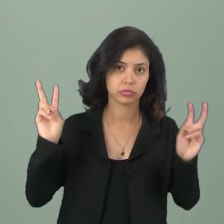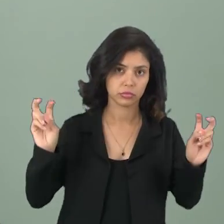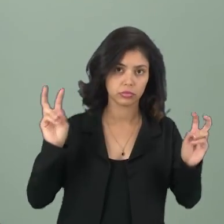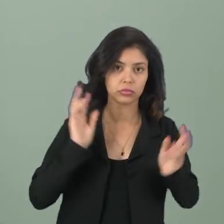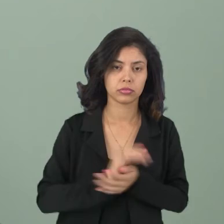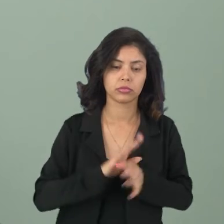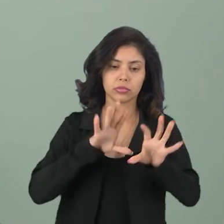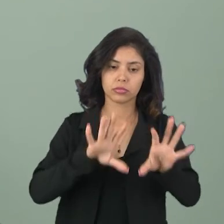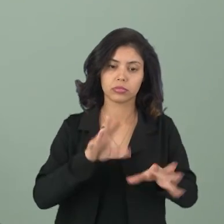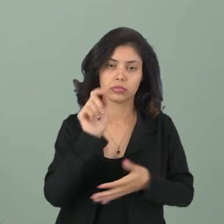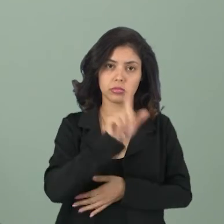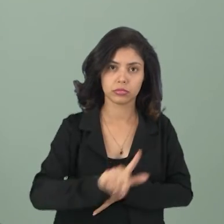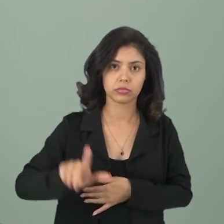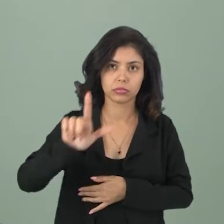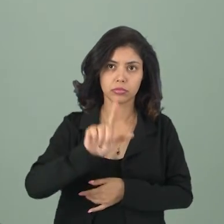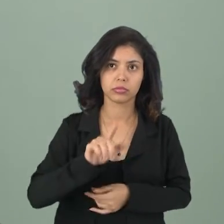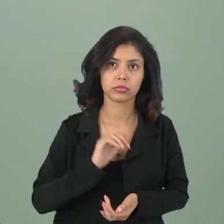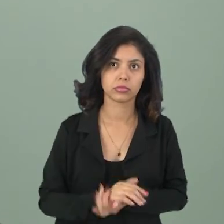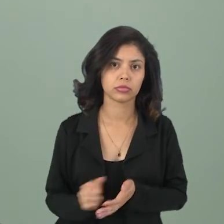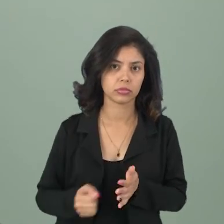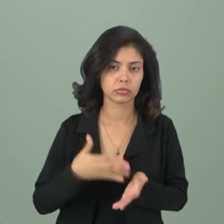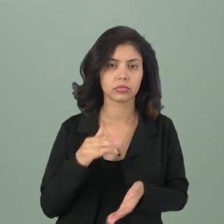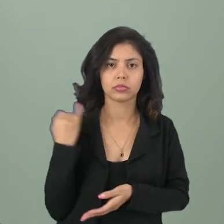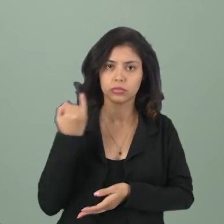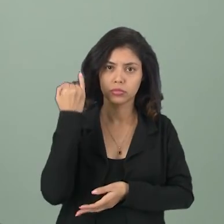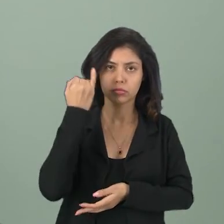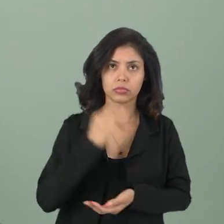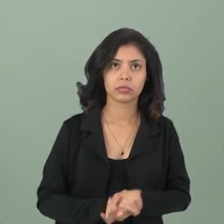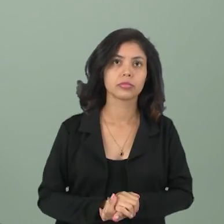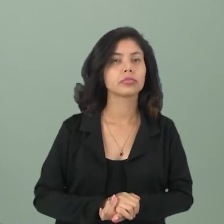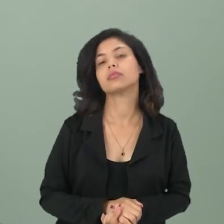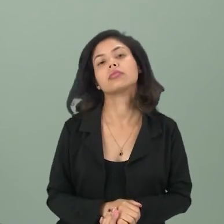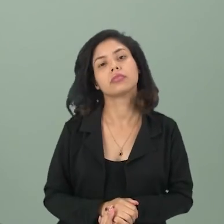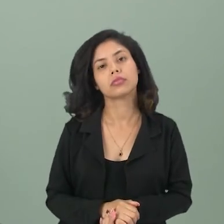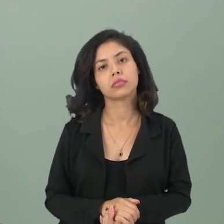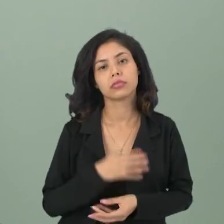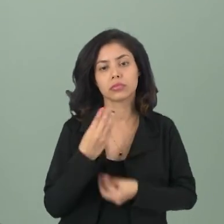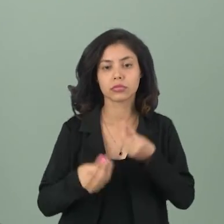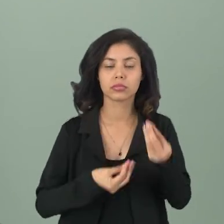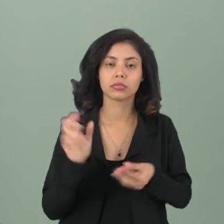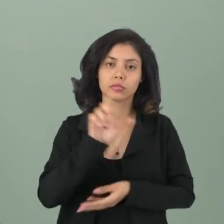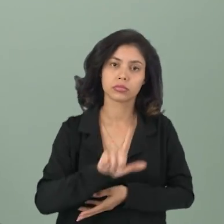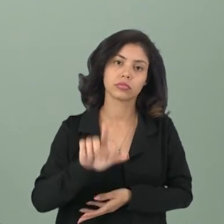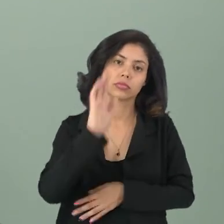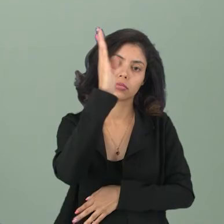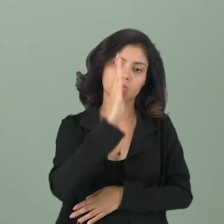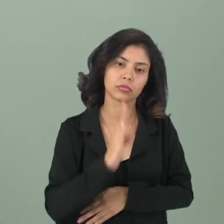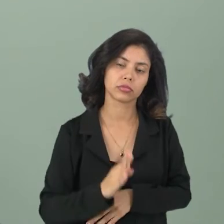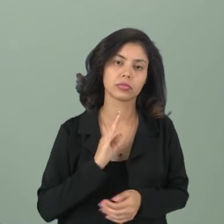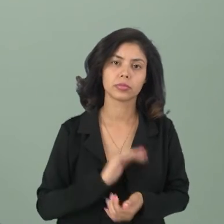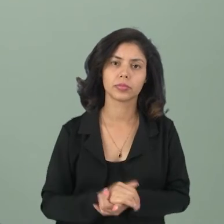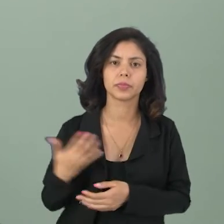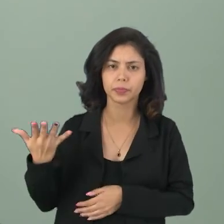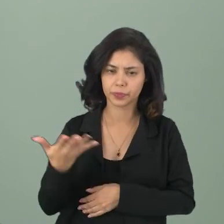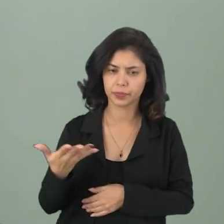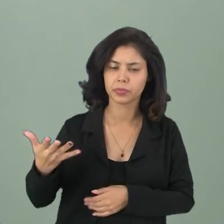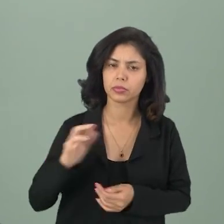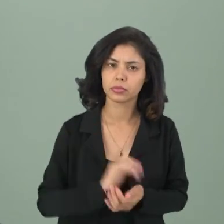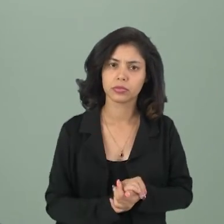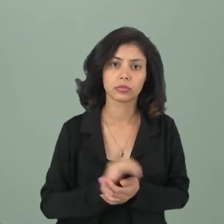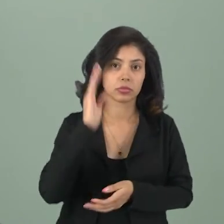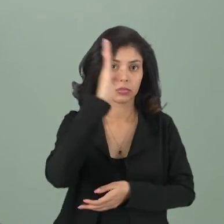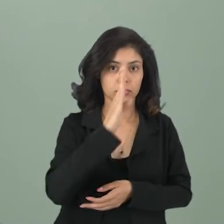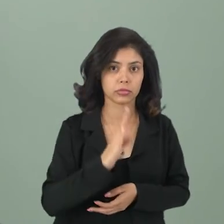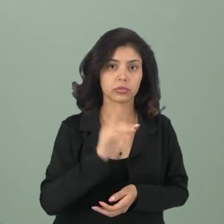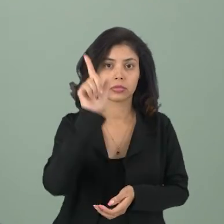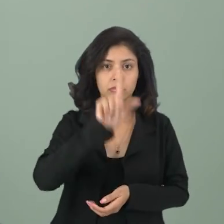assuntos então assim a literatura galera ela é muito importante né tanta literatura brasileira que é embasada e a